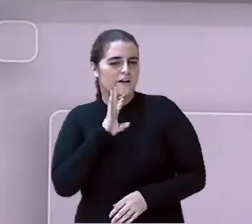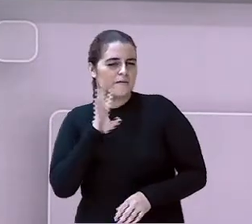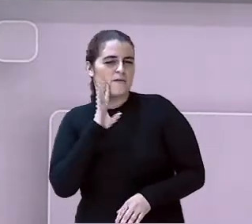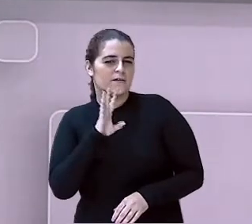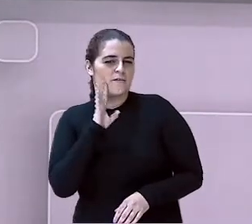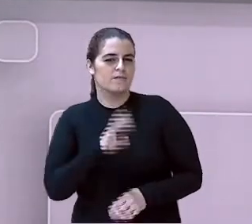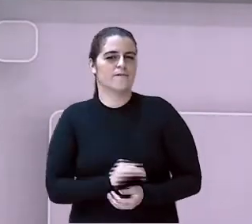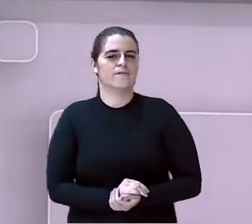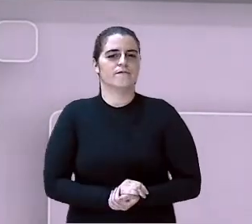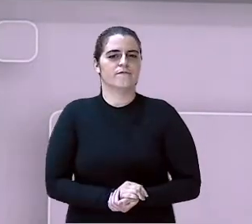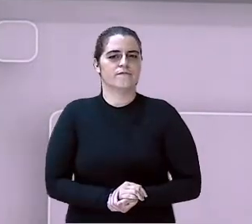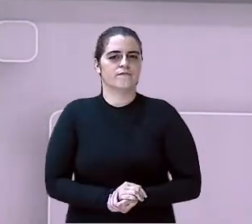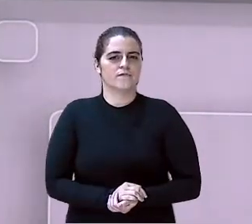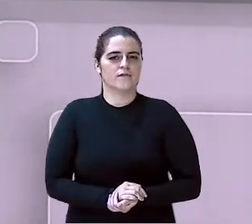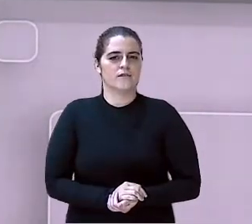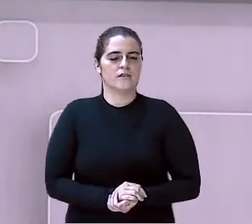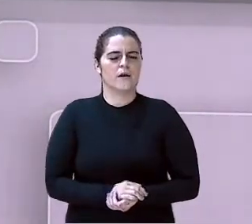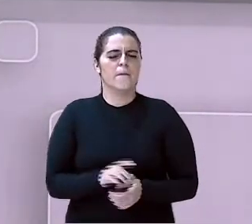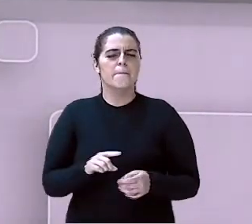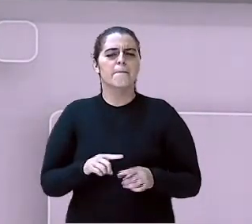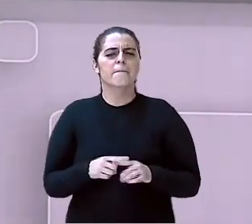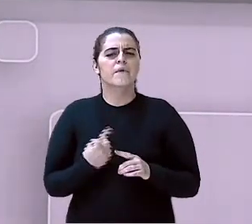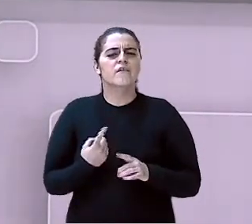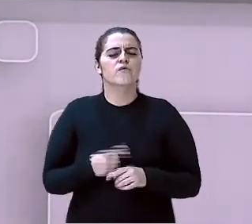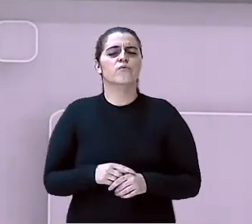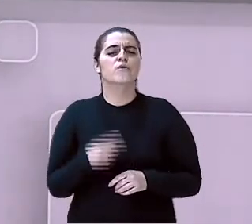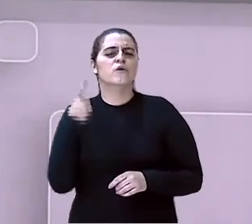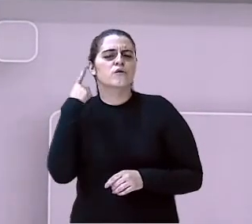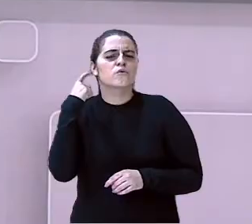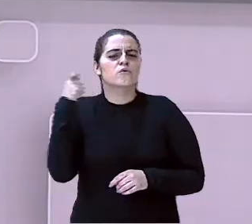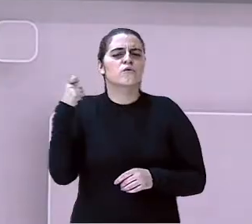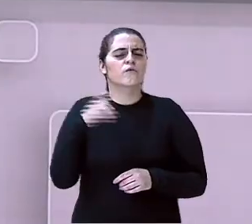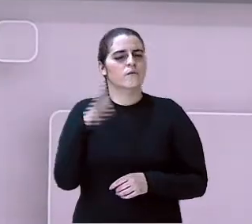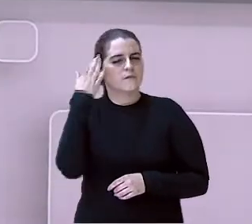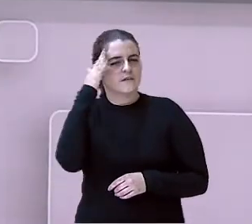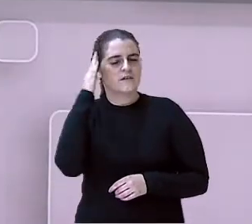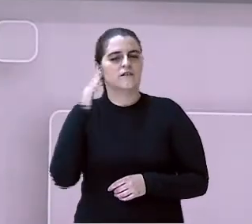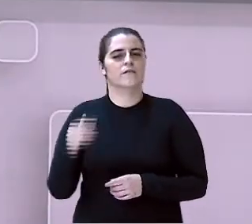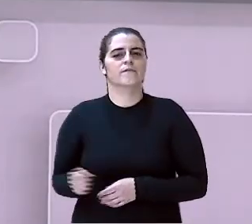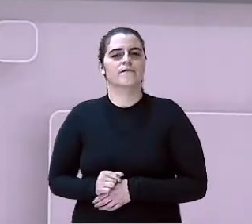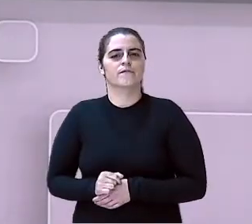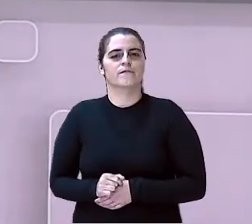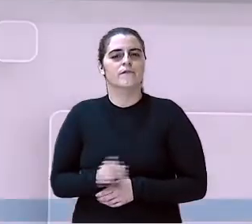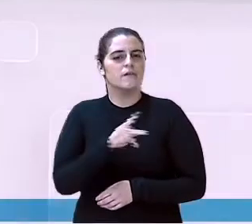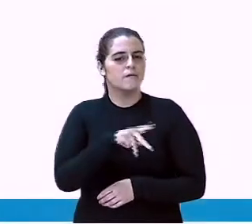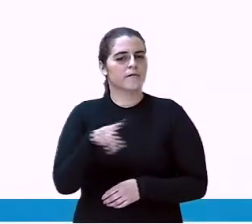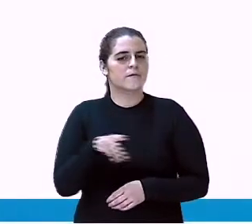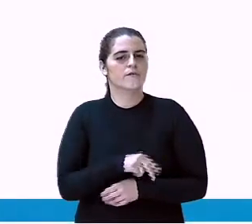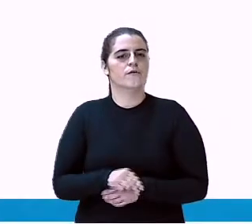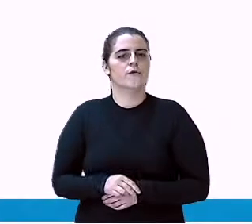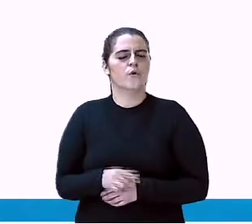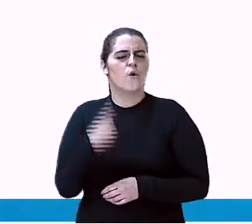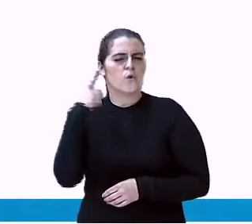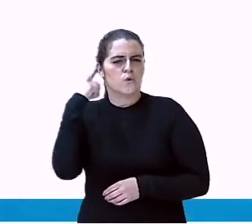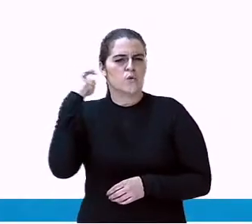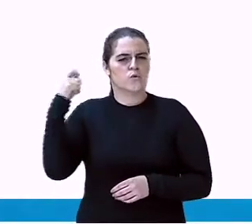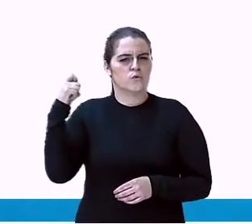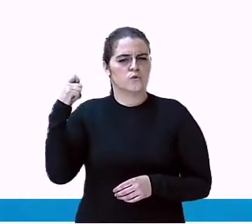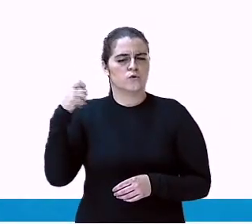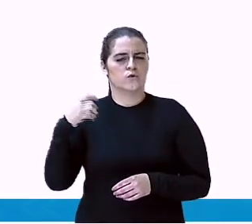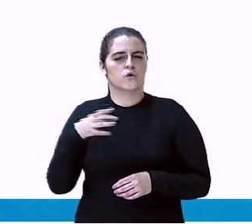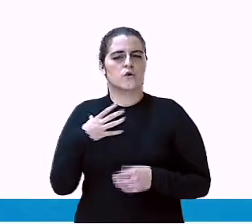legal? Mas afinal, o que é o som? Olha aqui, vamos ler direitinho com a professora. O som é